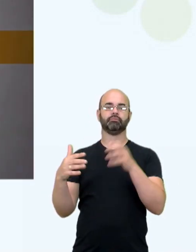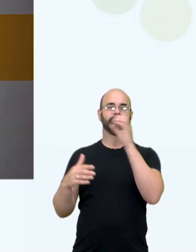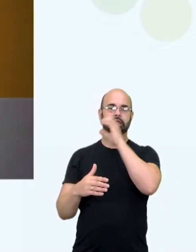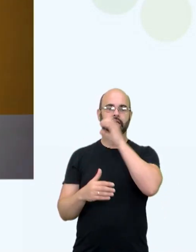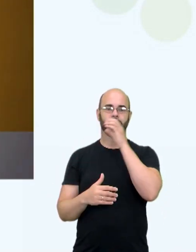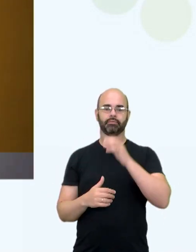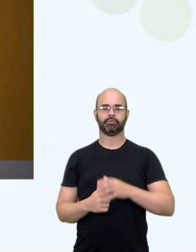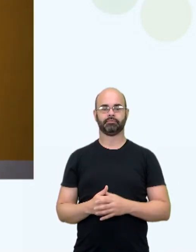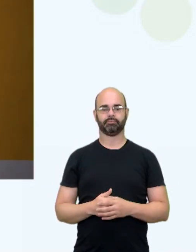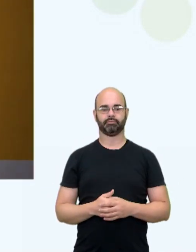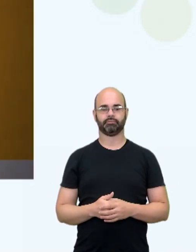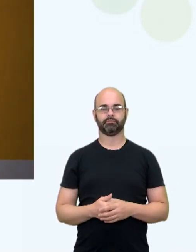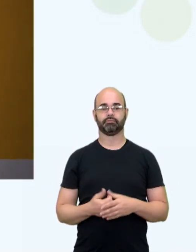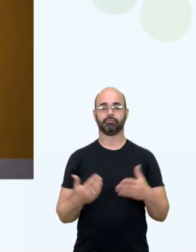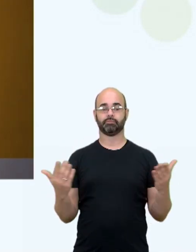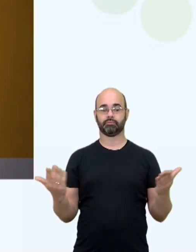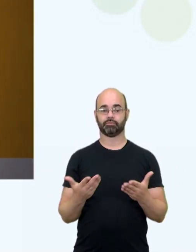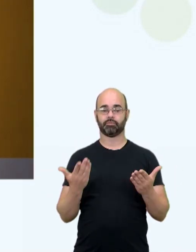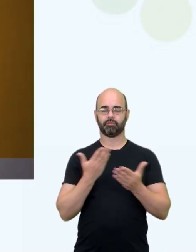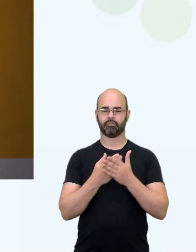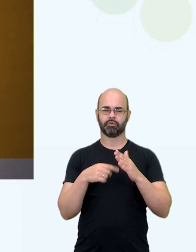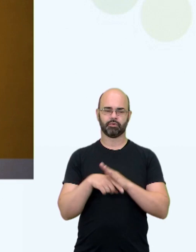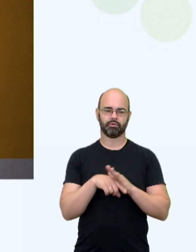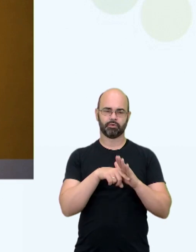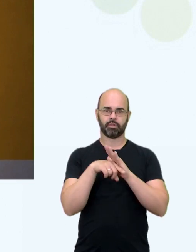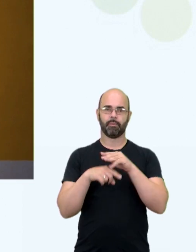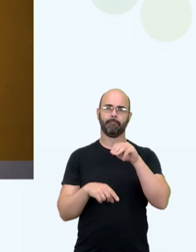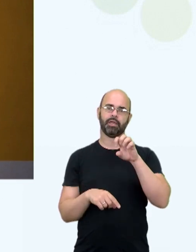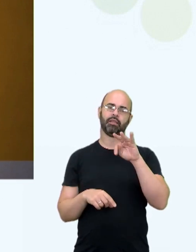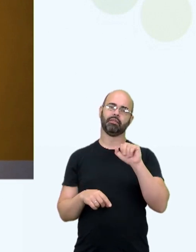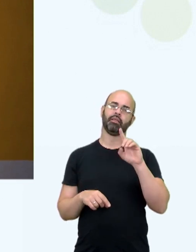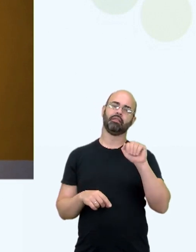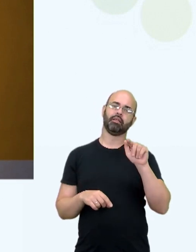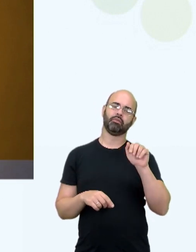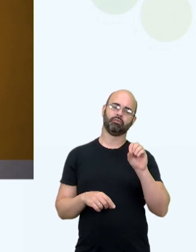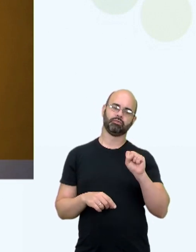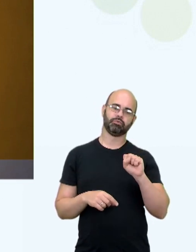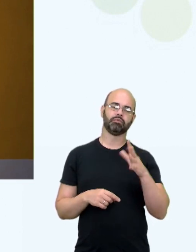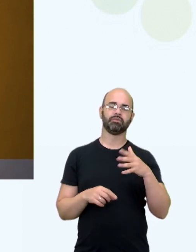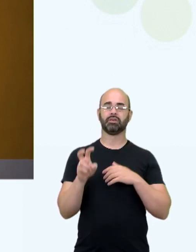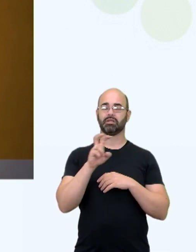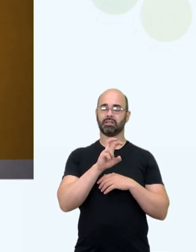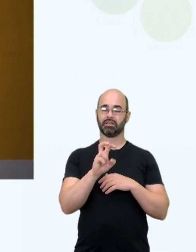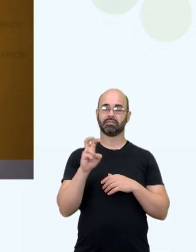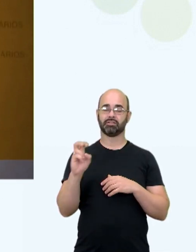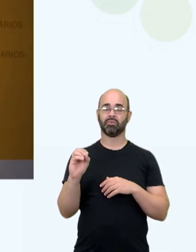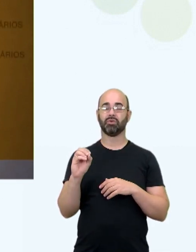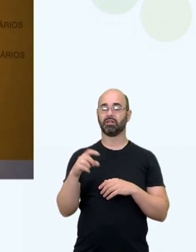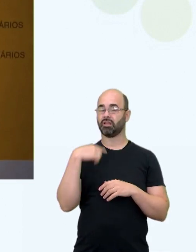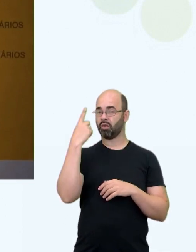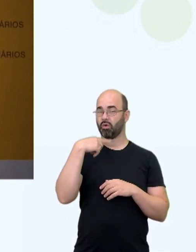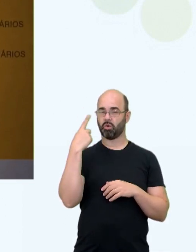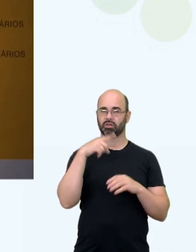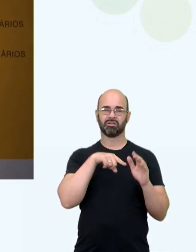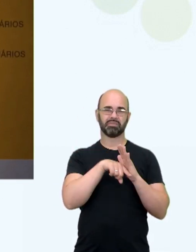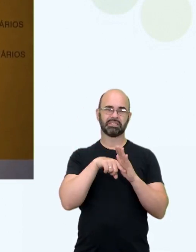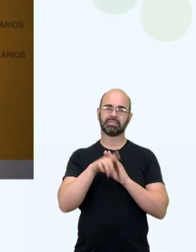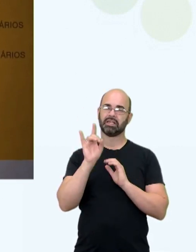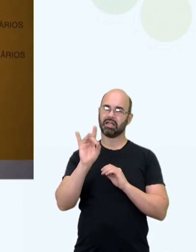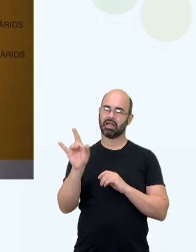Estudos indicam que com metadados bem descritos, é possível se economizar mais de 550 horas por